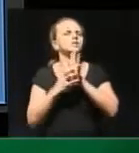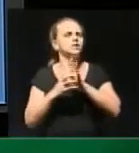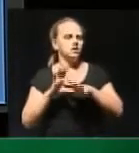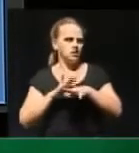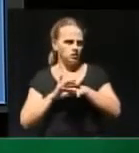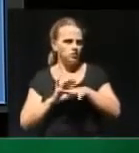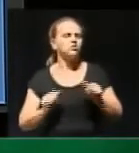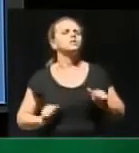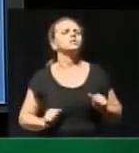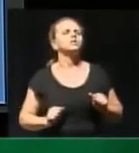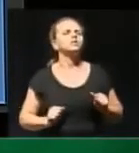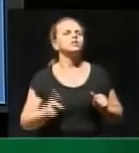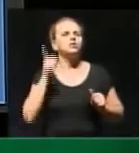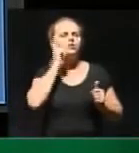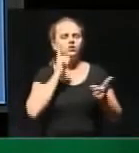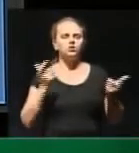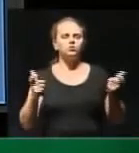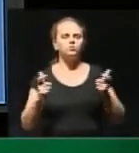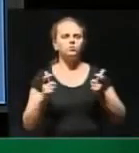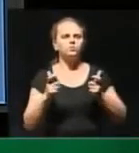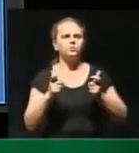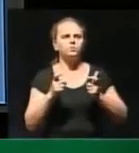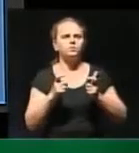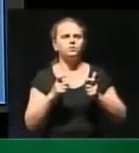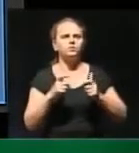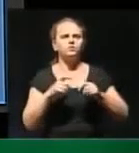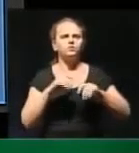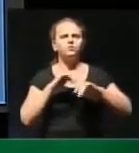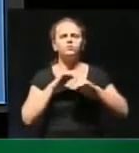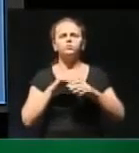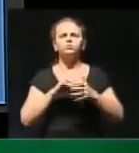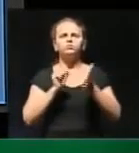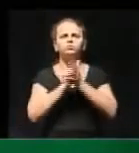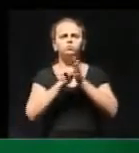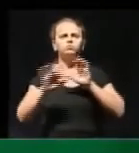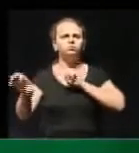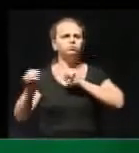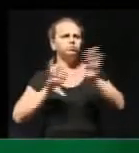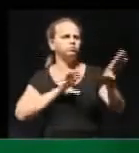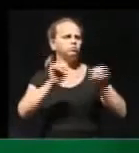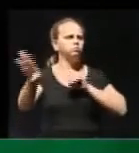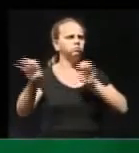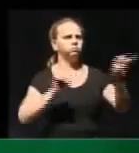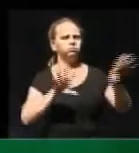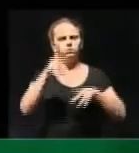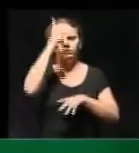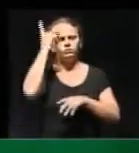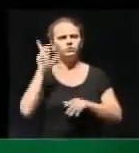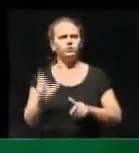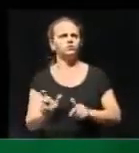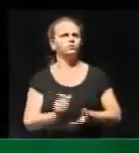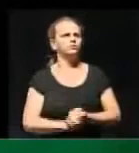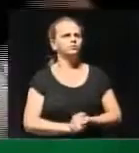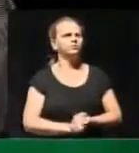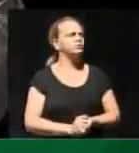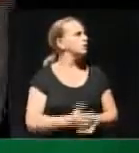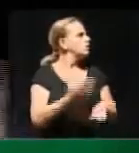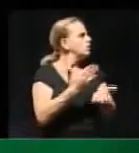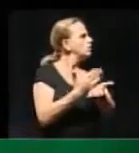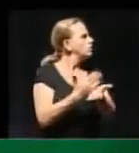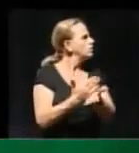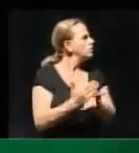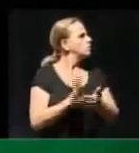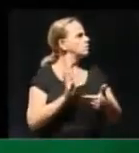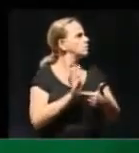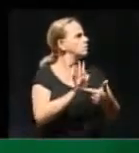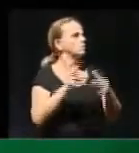resultando também em diminuição de transmissão do vírus para outros indivíduos. E eu vou começar a minha apresentação em relação a